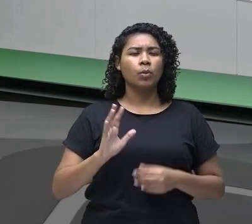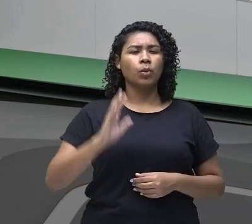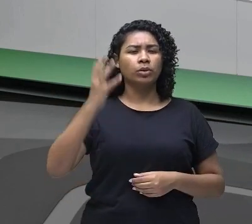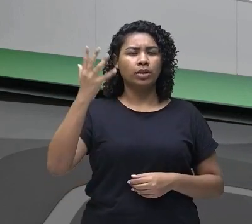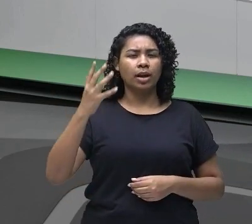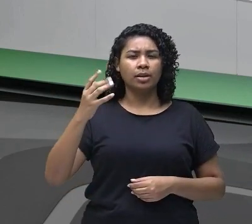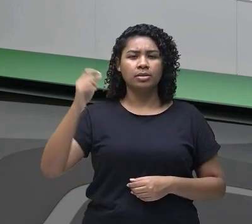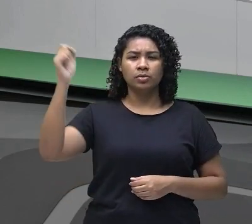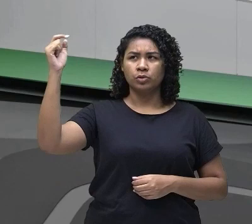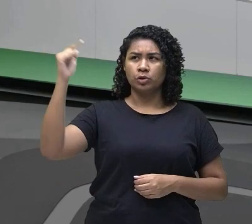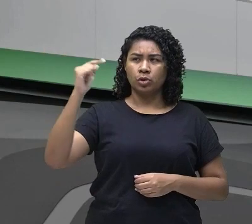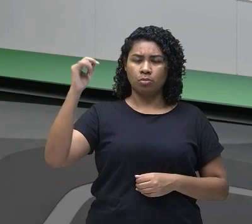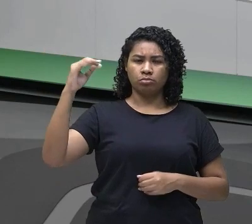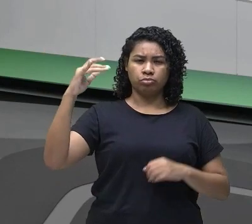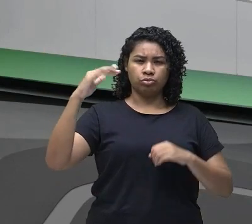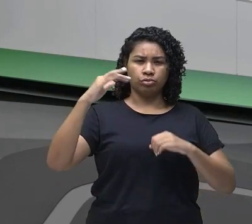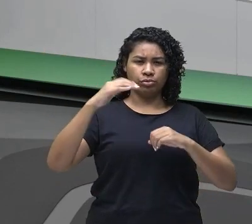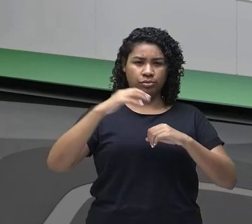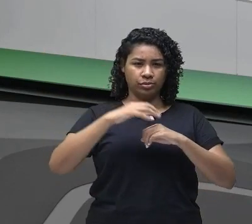né, a radiação